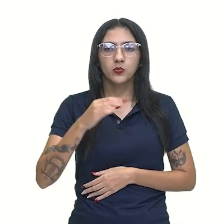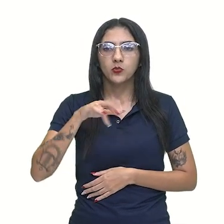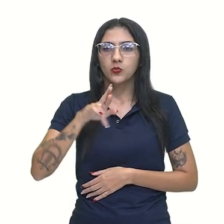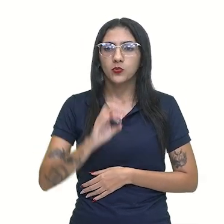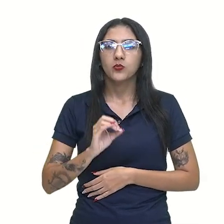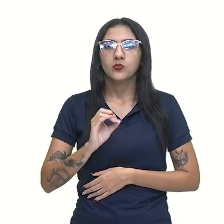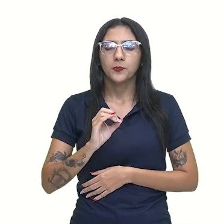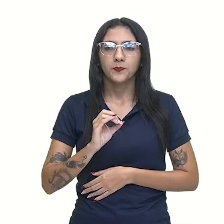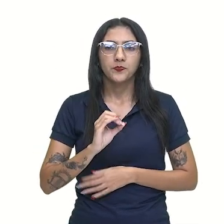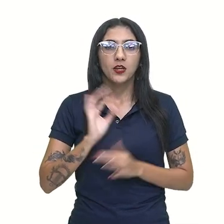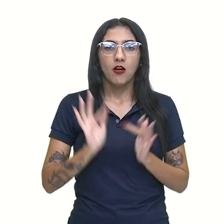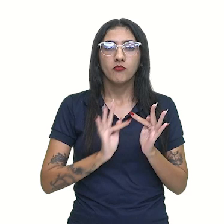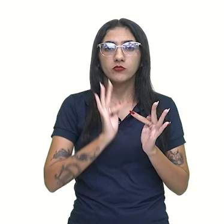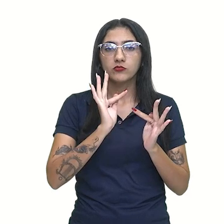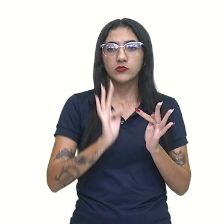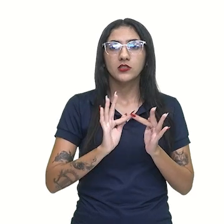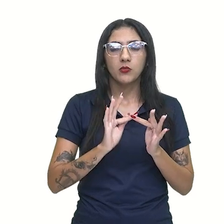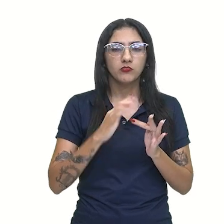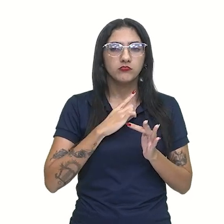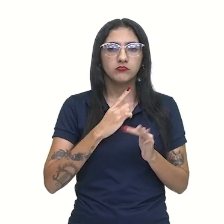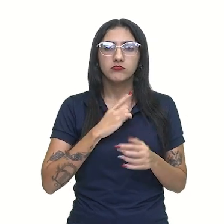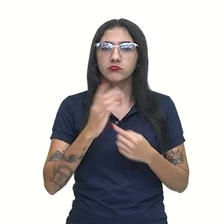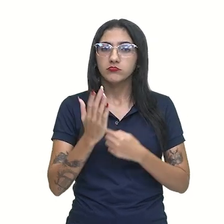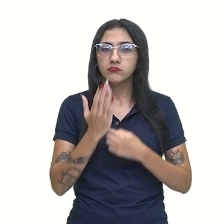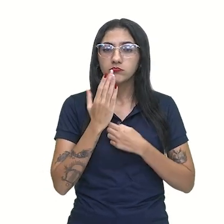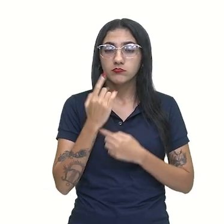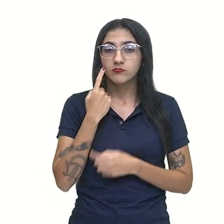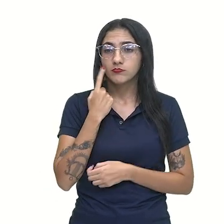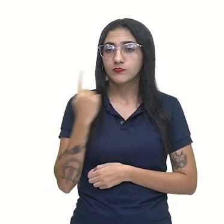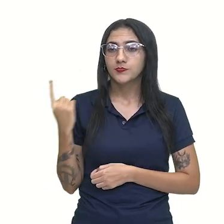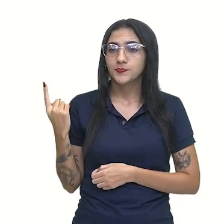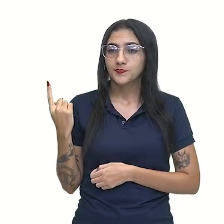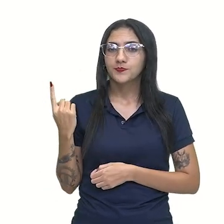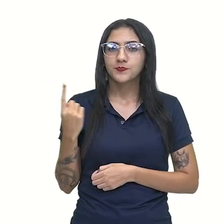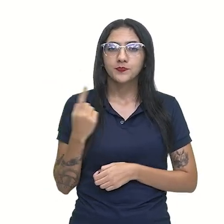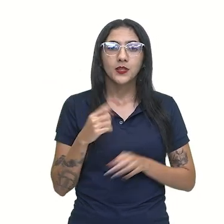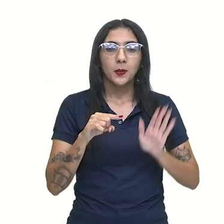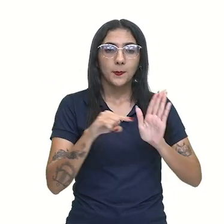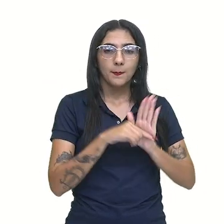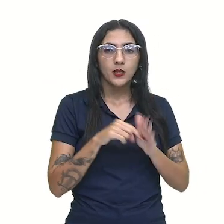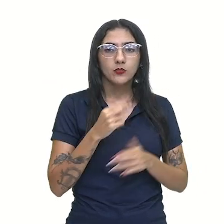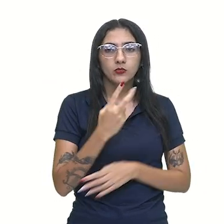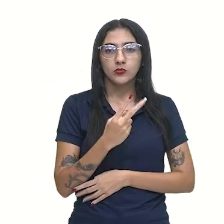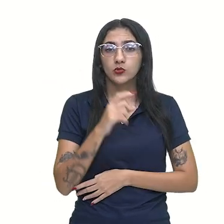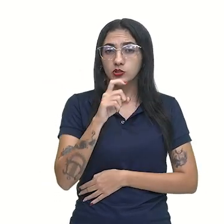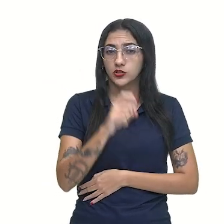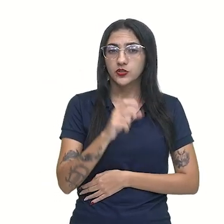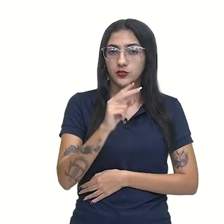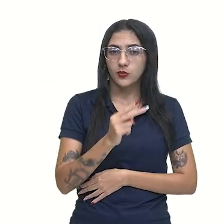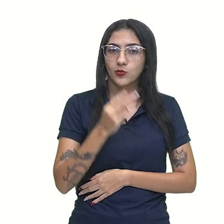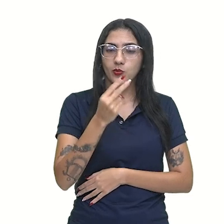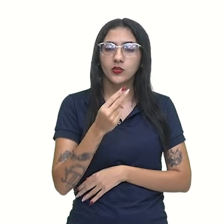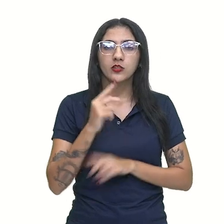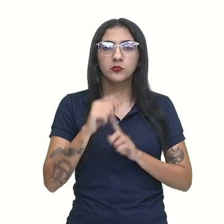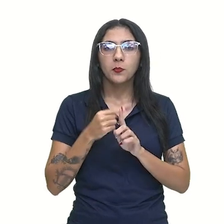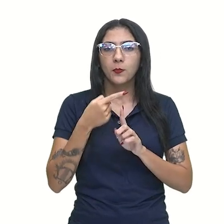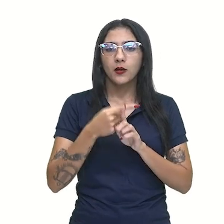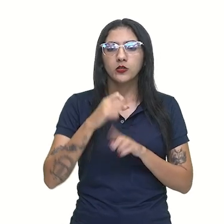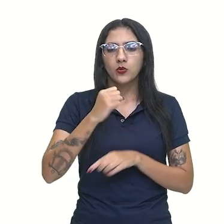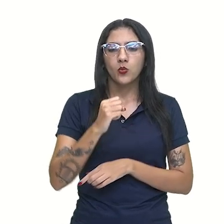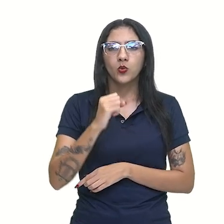A função quadrática que apresenta o nosso lucro é menos 2x ao quadrado mais 8.000x,